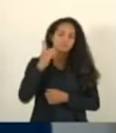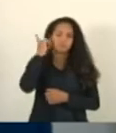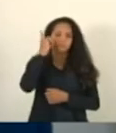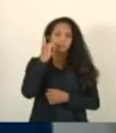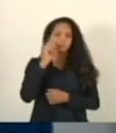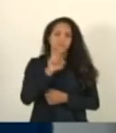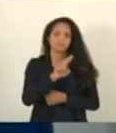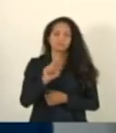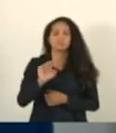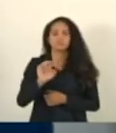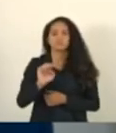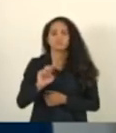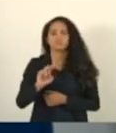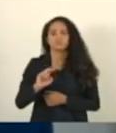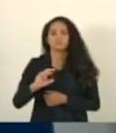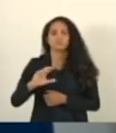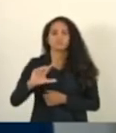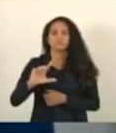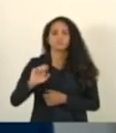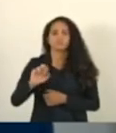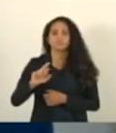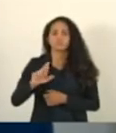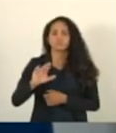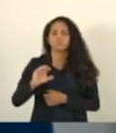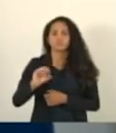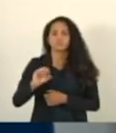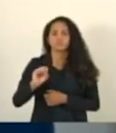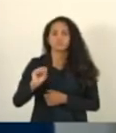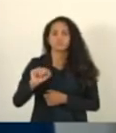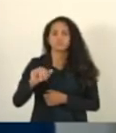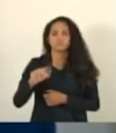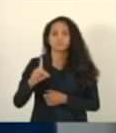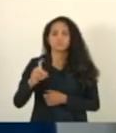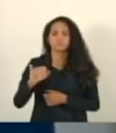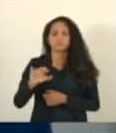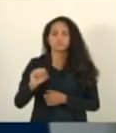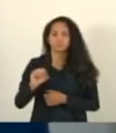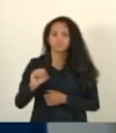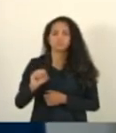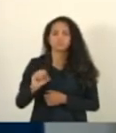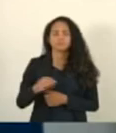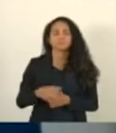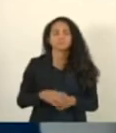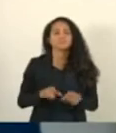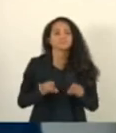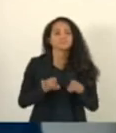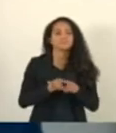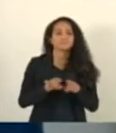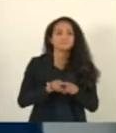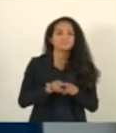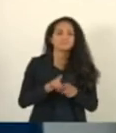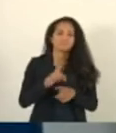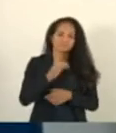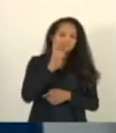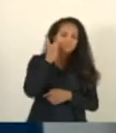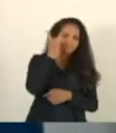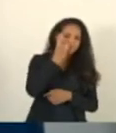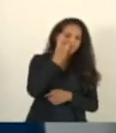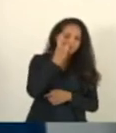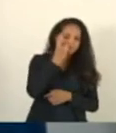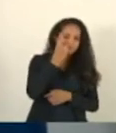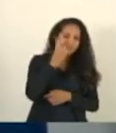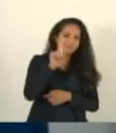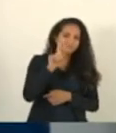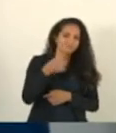Sampaio. E eu queria destacar a capacidade de diálogo que o deputado e agora prefeito Euclides